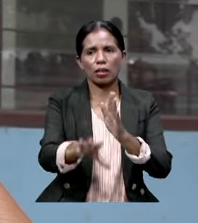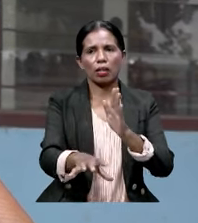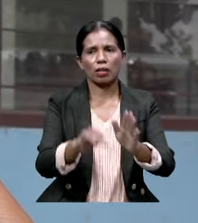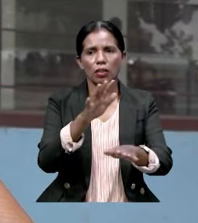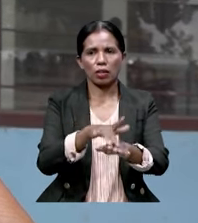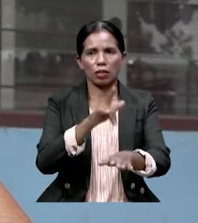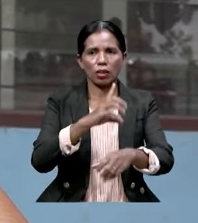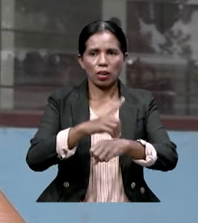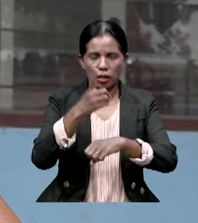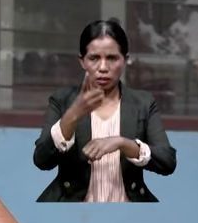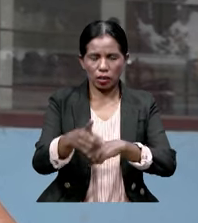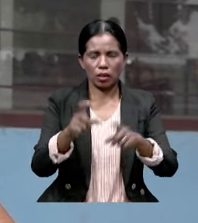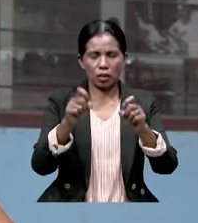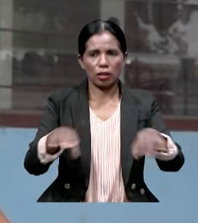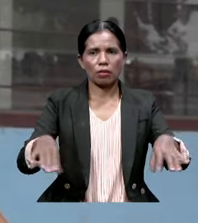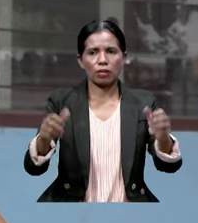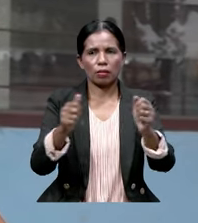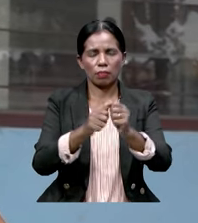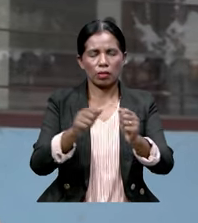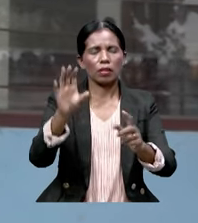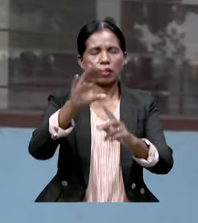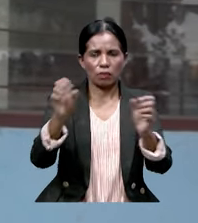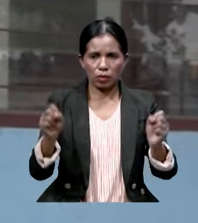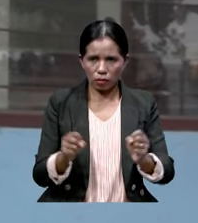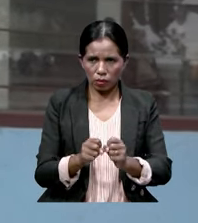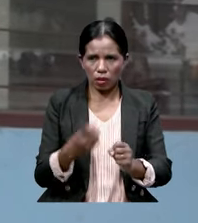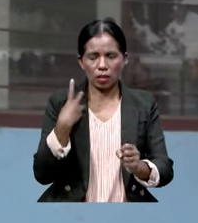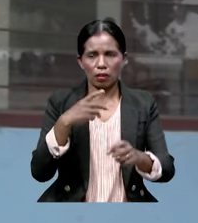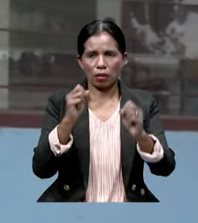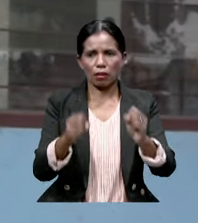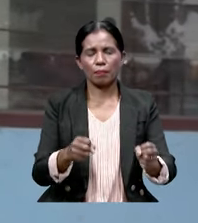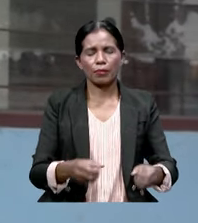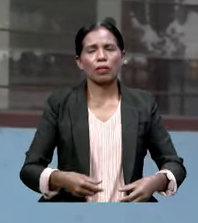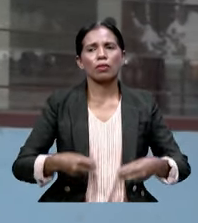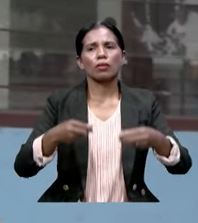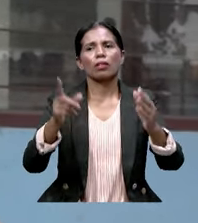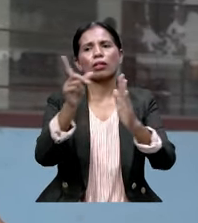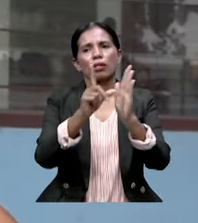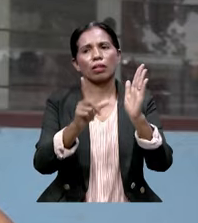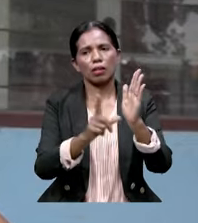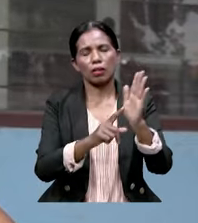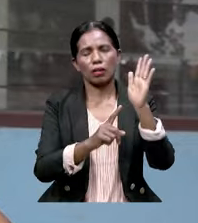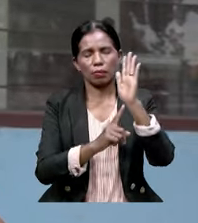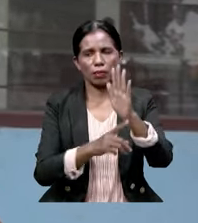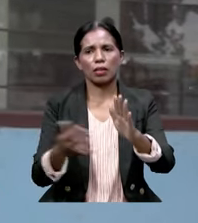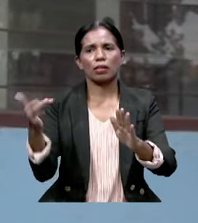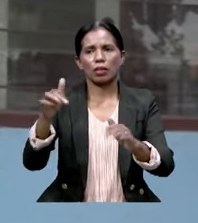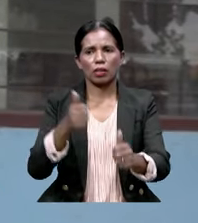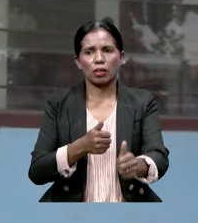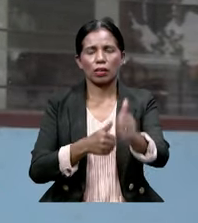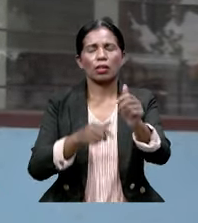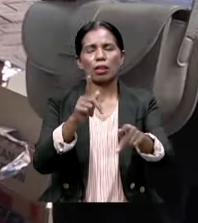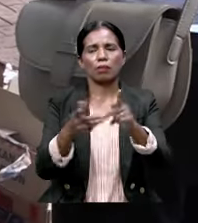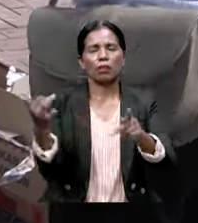afetação inundação tem que cooperar a minha autoridade lokal atu nune para mi bele submete lista ne basira tuir e